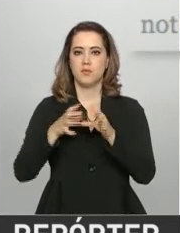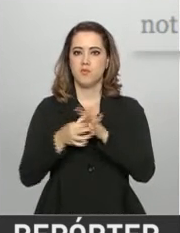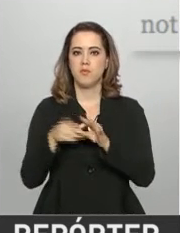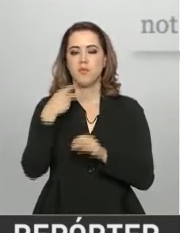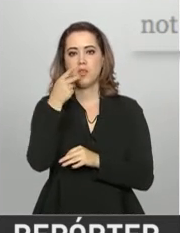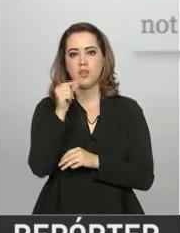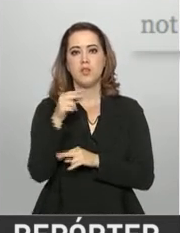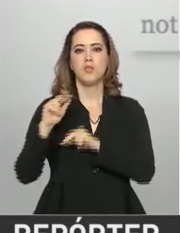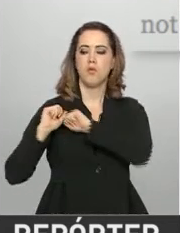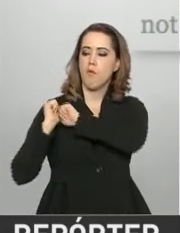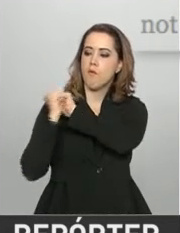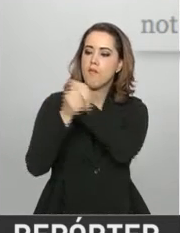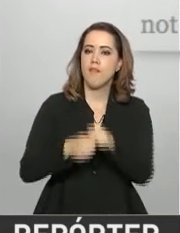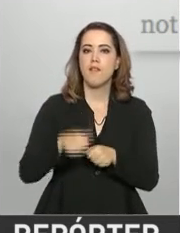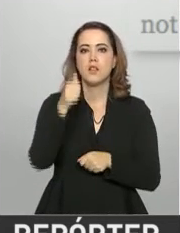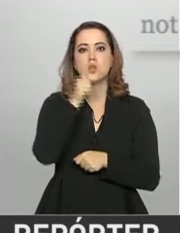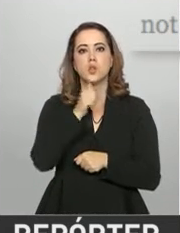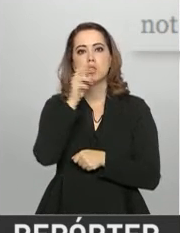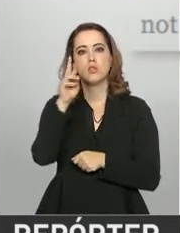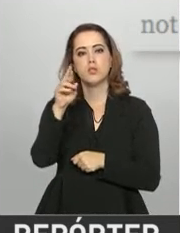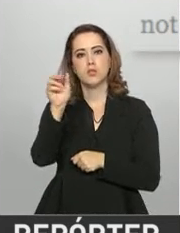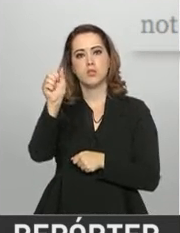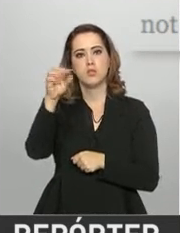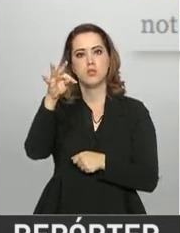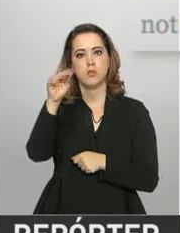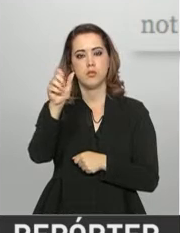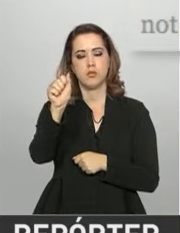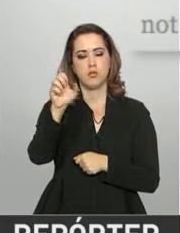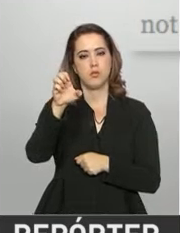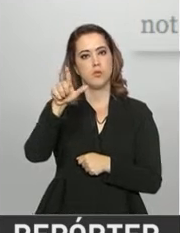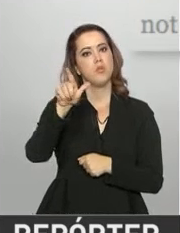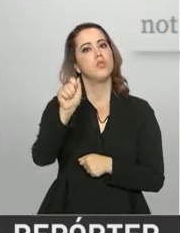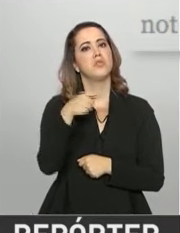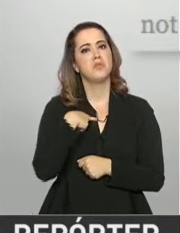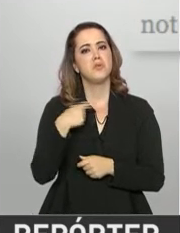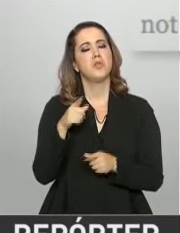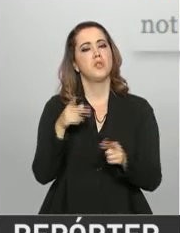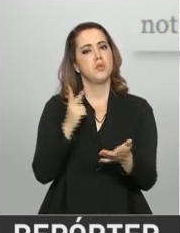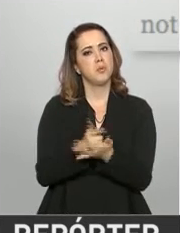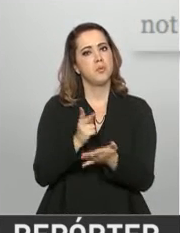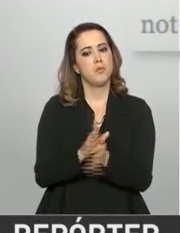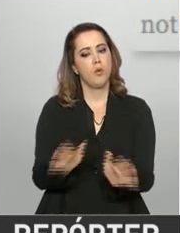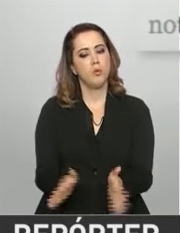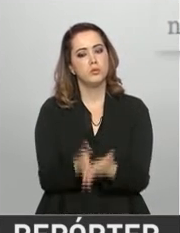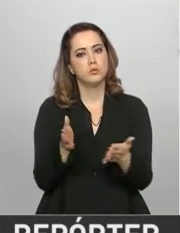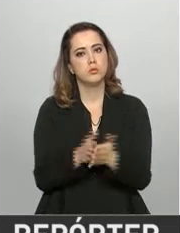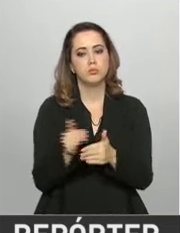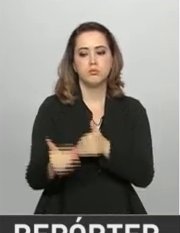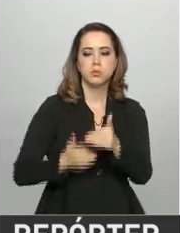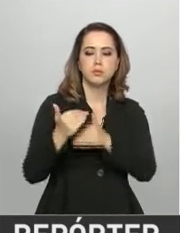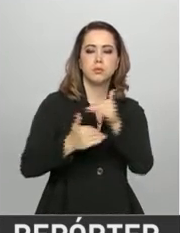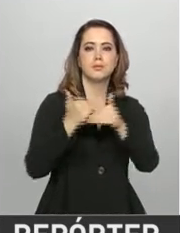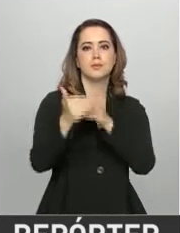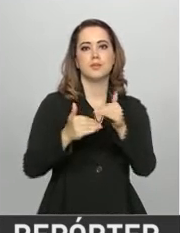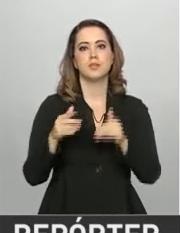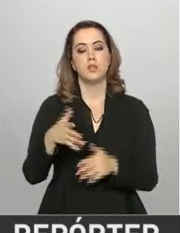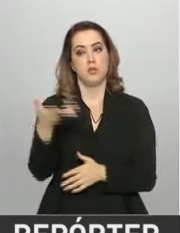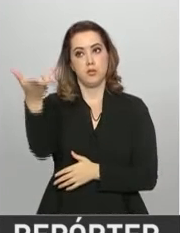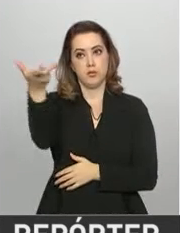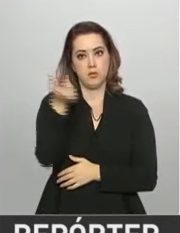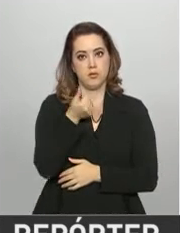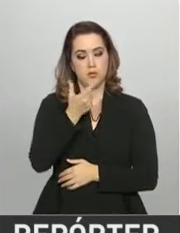judoca rafaela silva que apesar de nascer numa comunidade pobre conseguiu incentivo e ganhou uma medalha de ouro para o brasil a